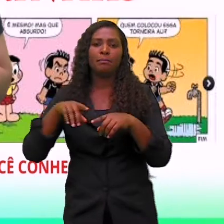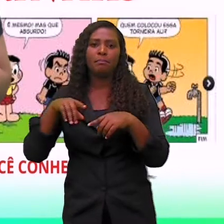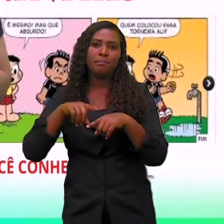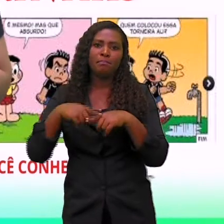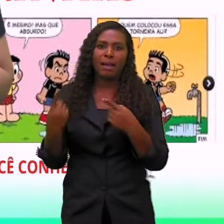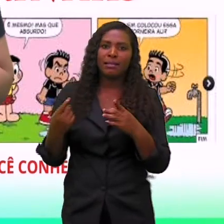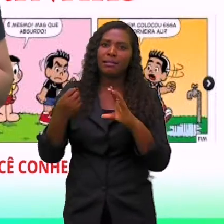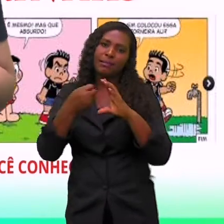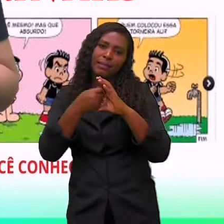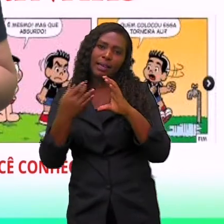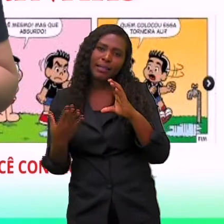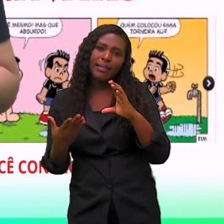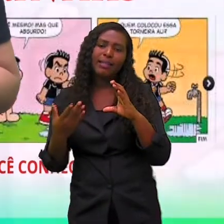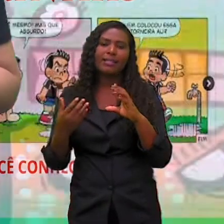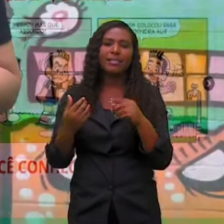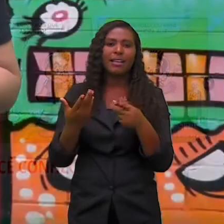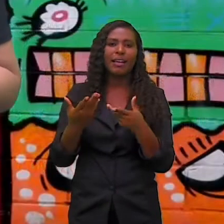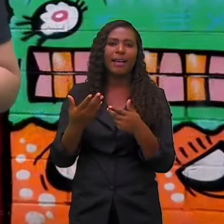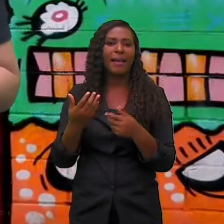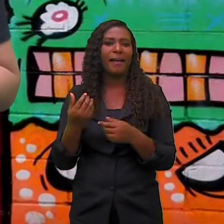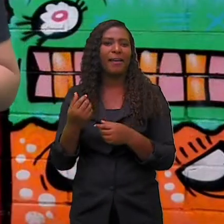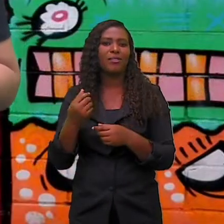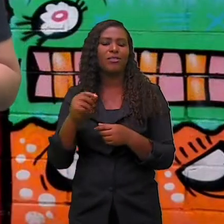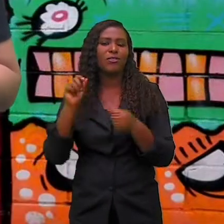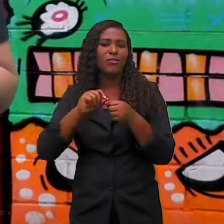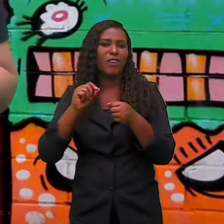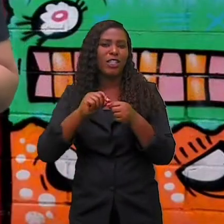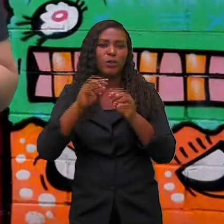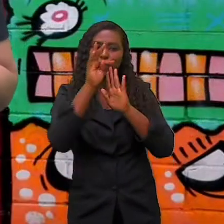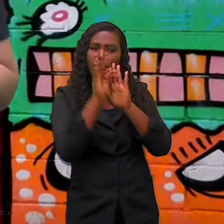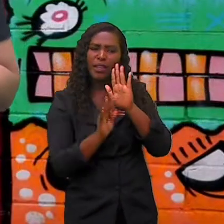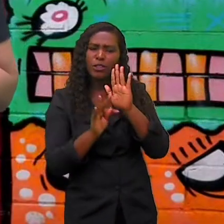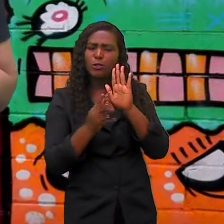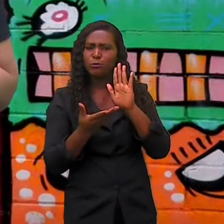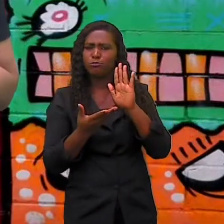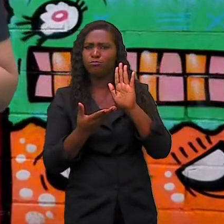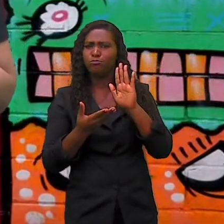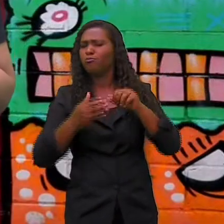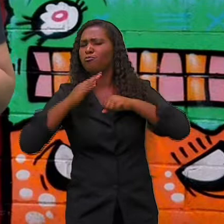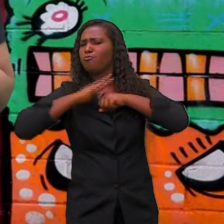o conto, que nós já até trabalhamos, vocês lembram? O conto,